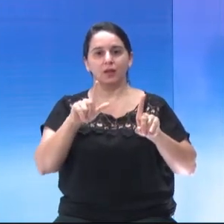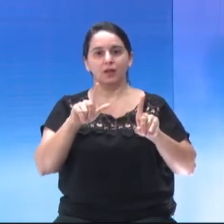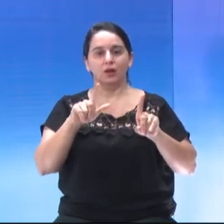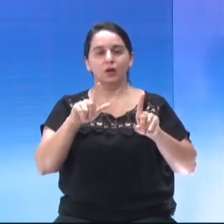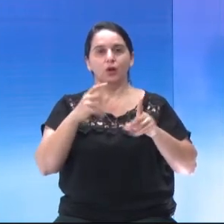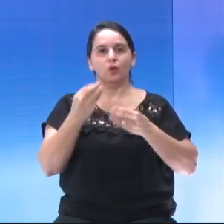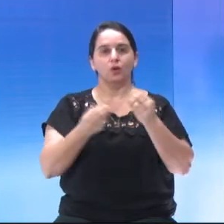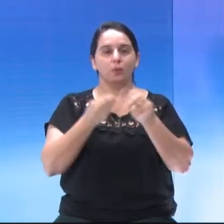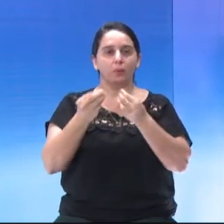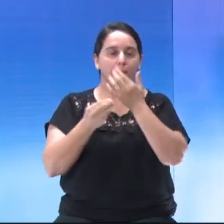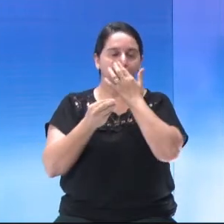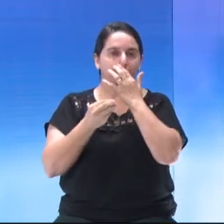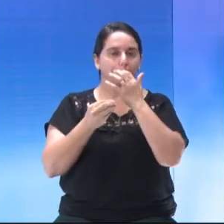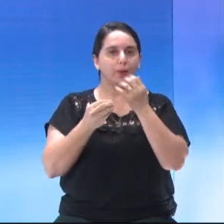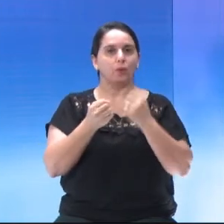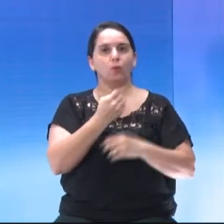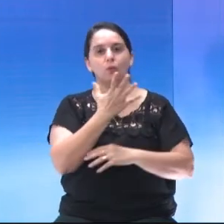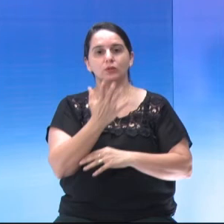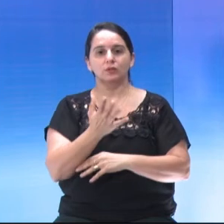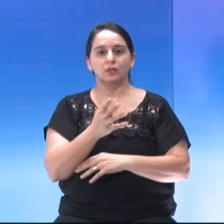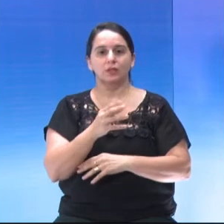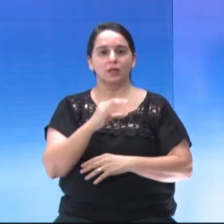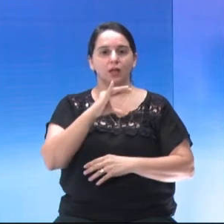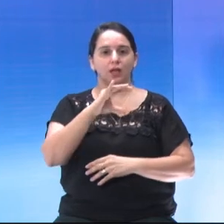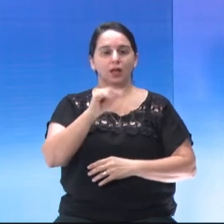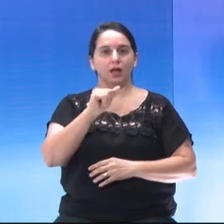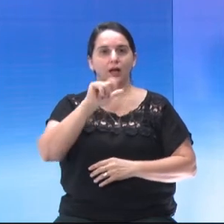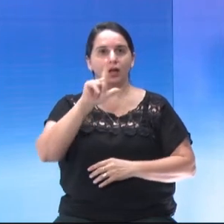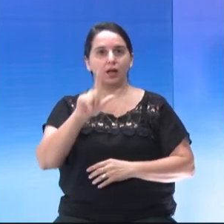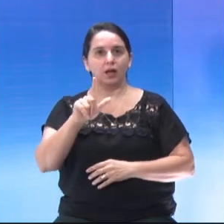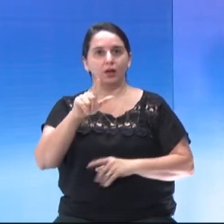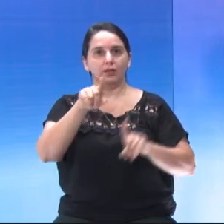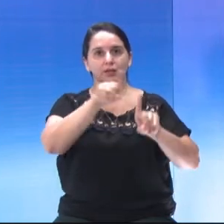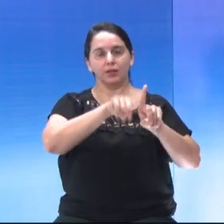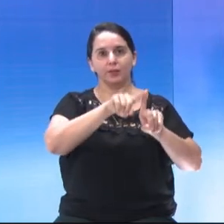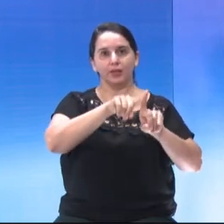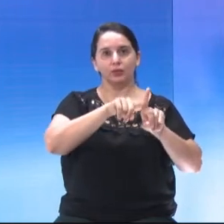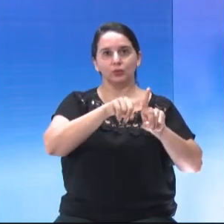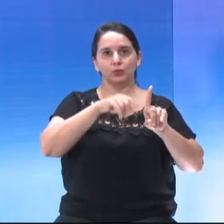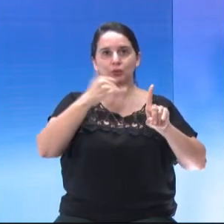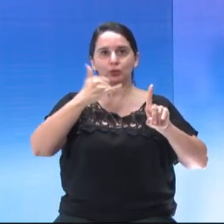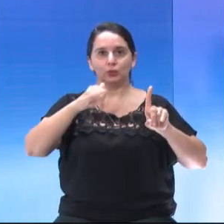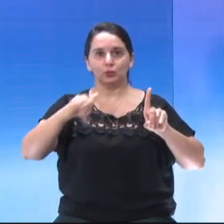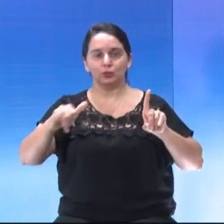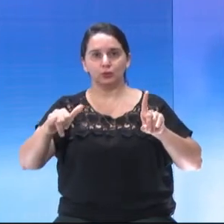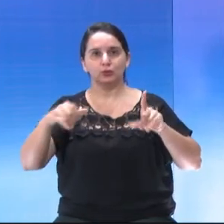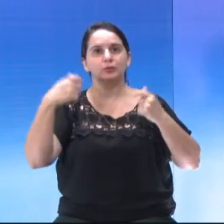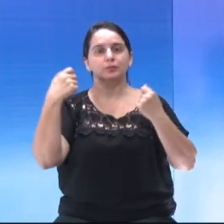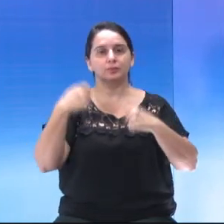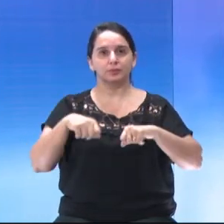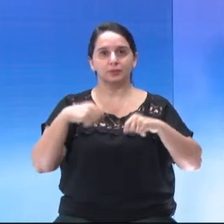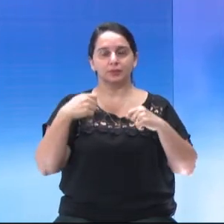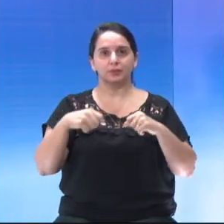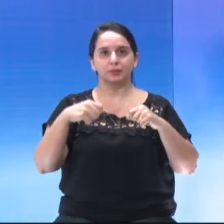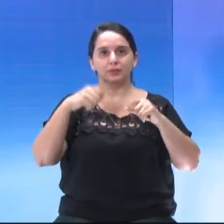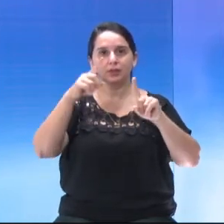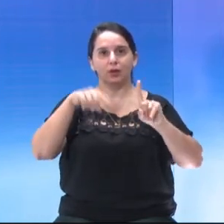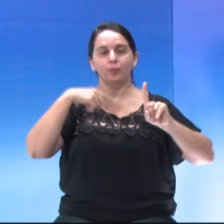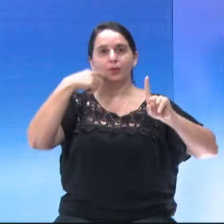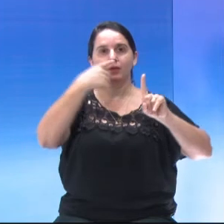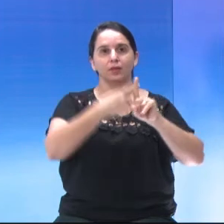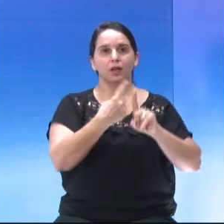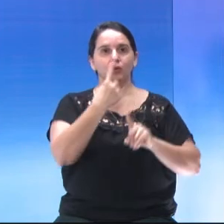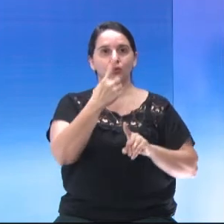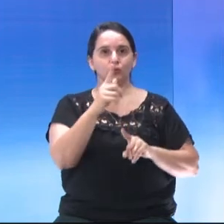pela sigla Cal, que na verdade caloria é a temperatura, a energia necessária para elevar em